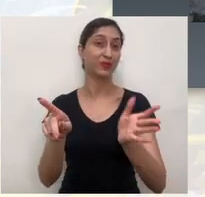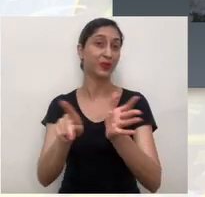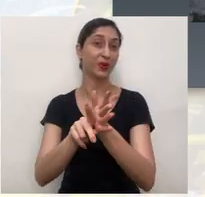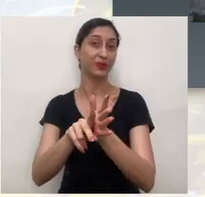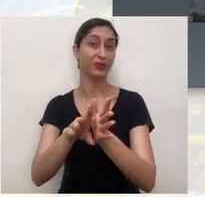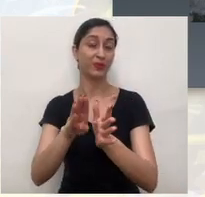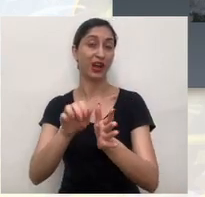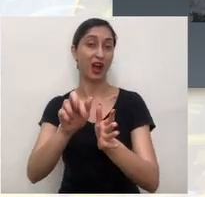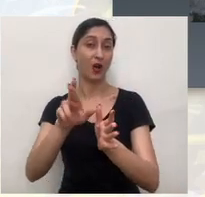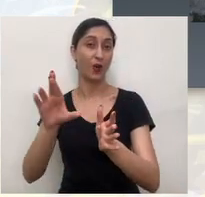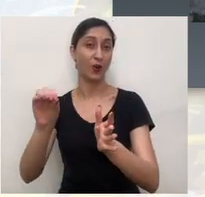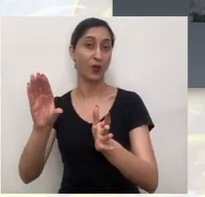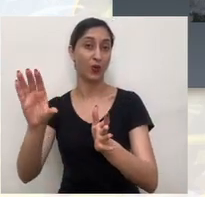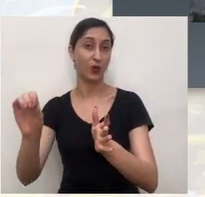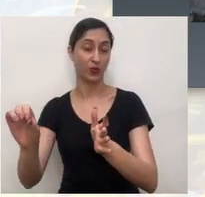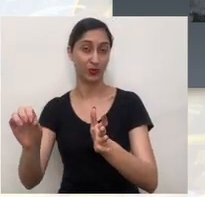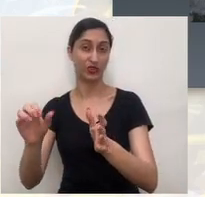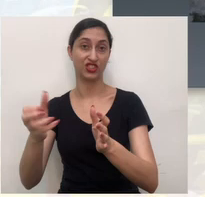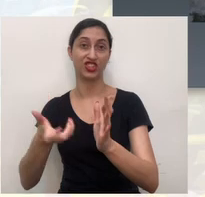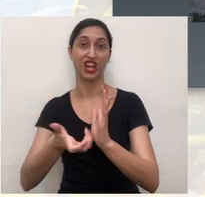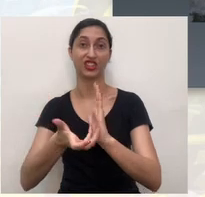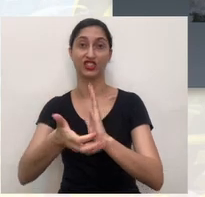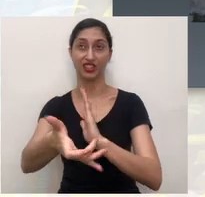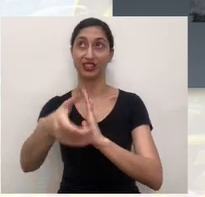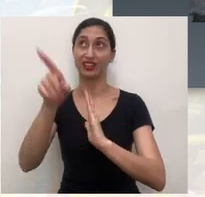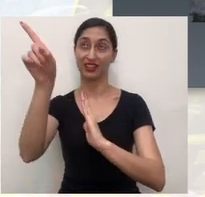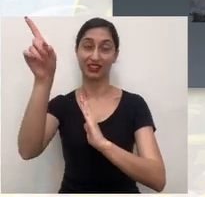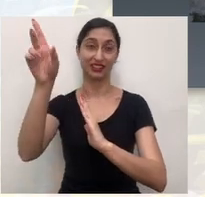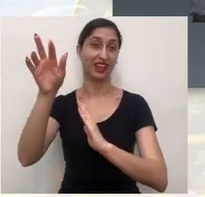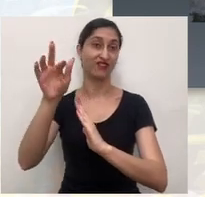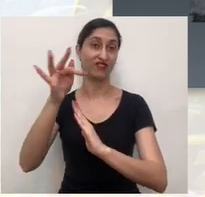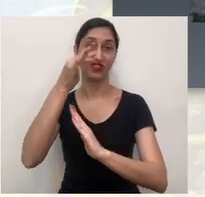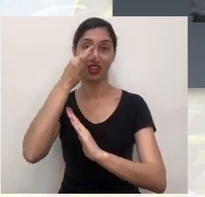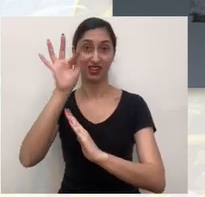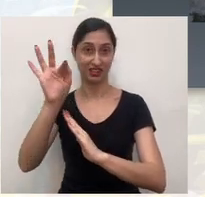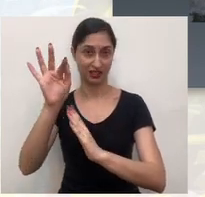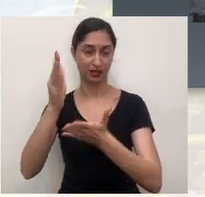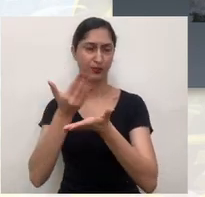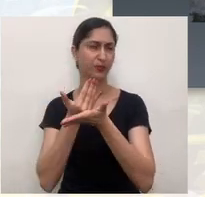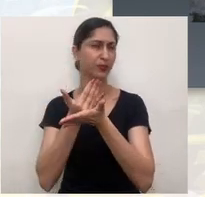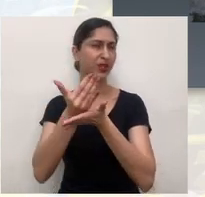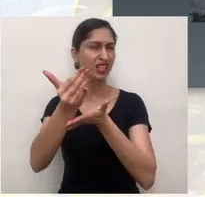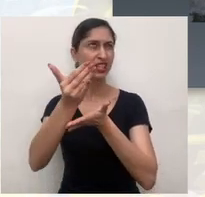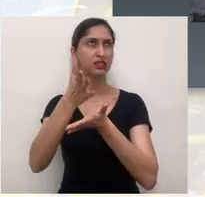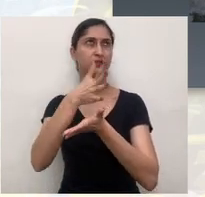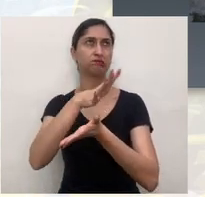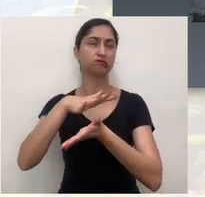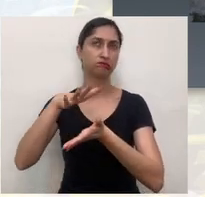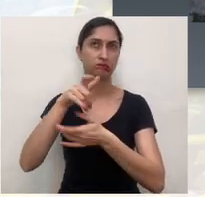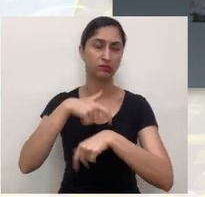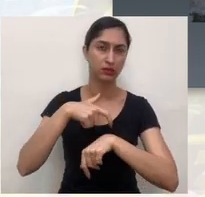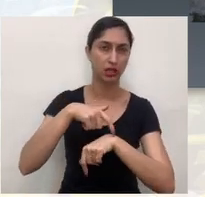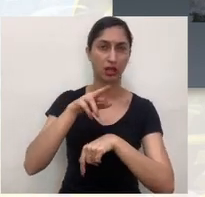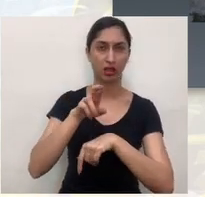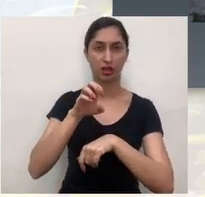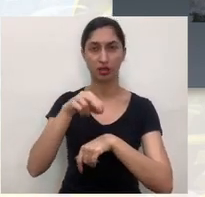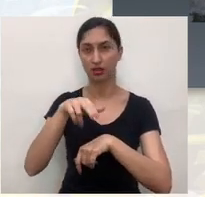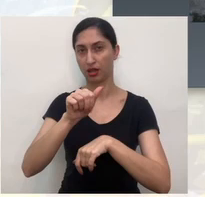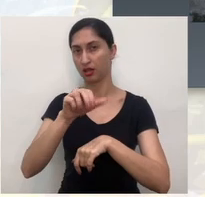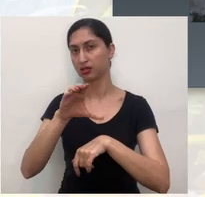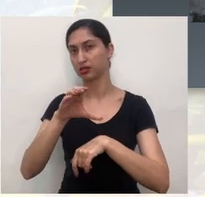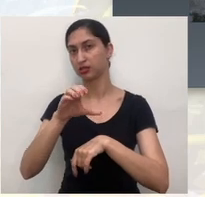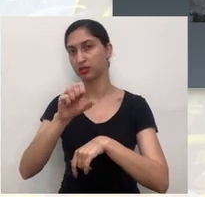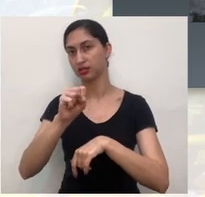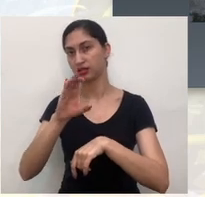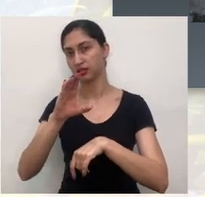barrocos franceses. Nasce nos jardins renascentistas, um pouco antes, mas conhecem o